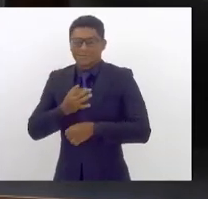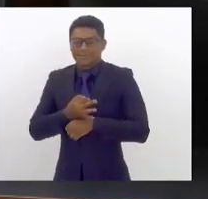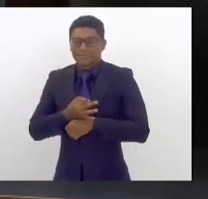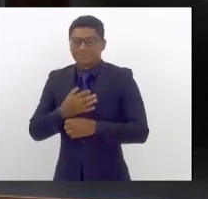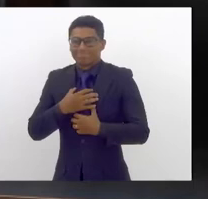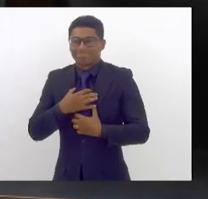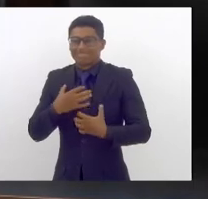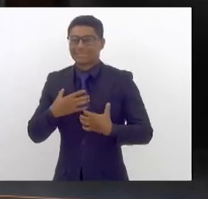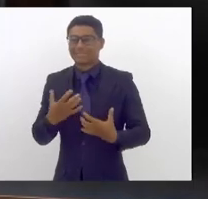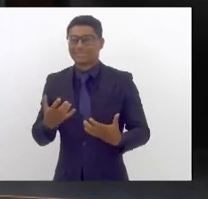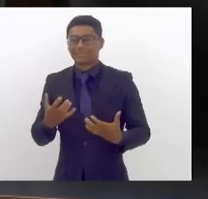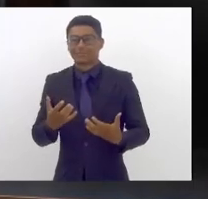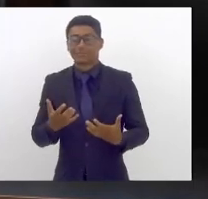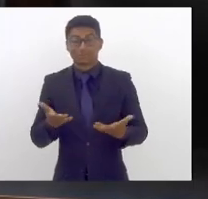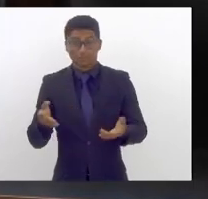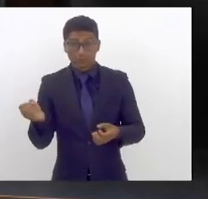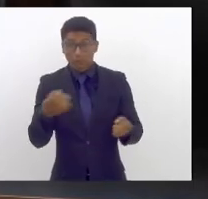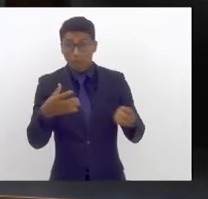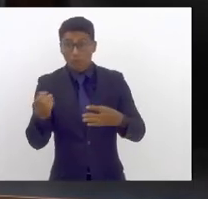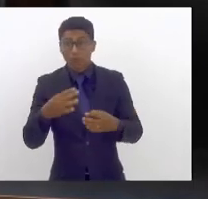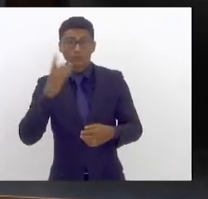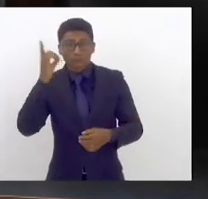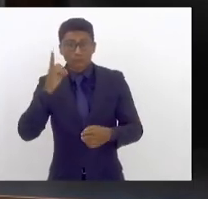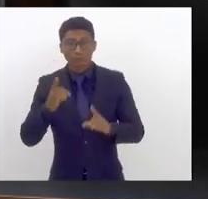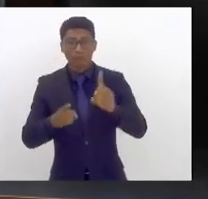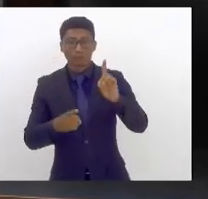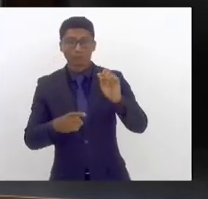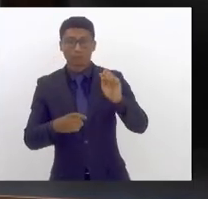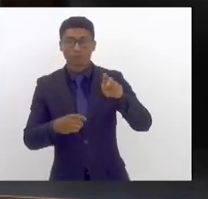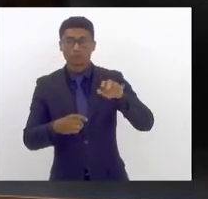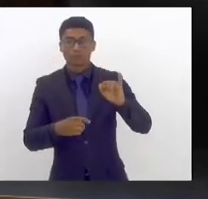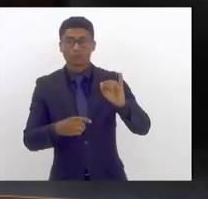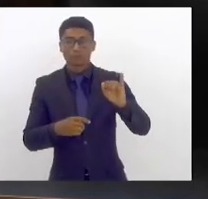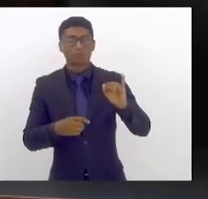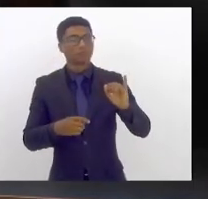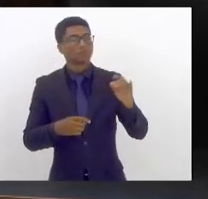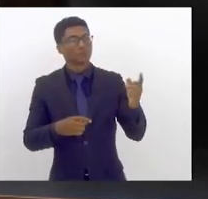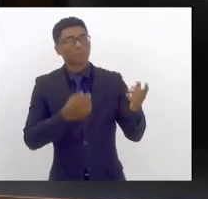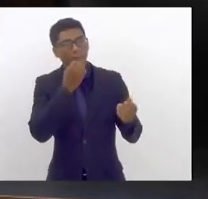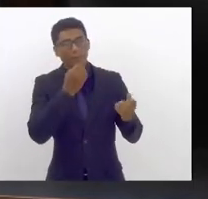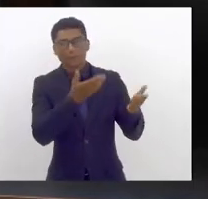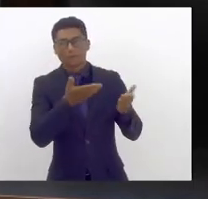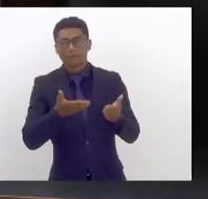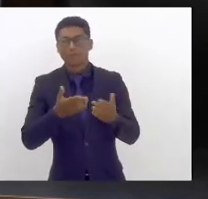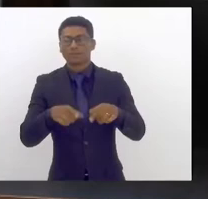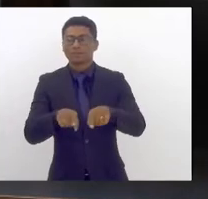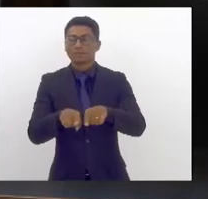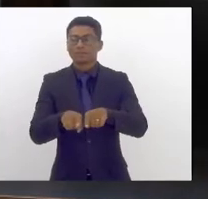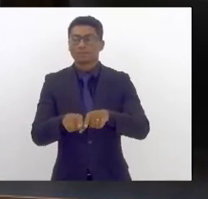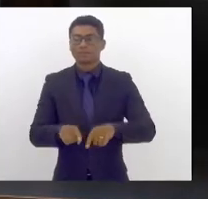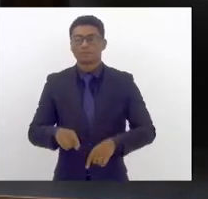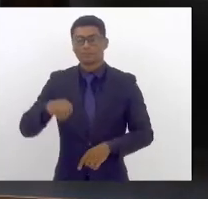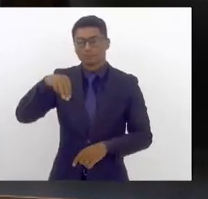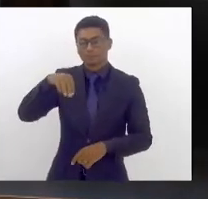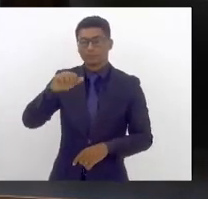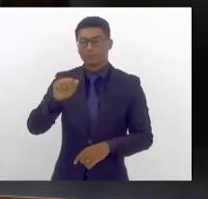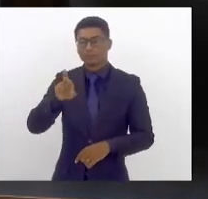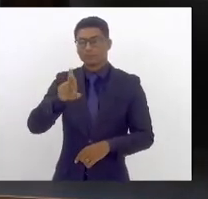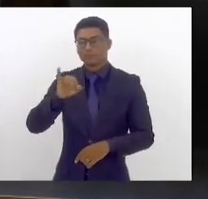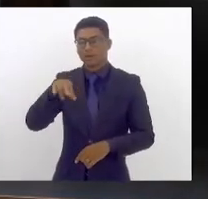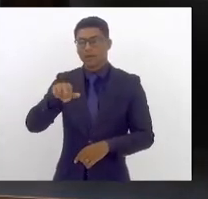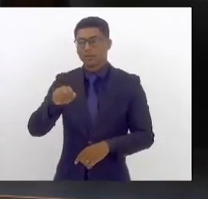das novas deputadas da Dani seja muito bem-vinda e acolhida por nós da nossa querida Marina também